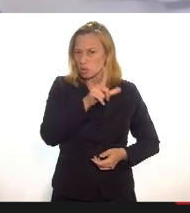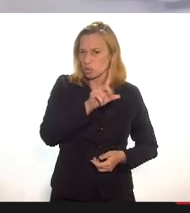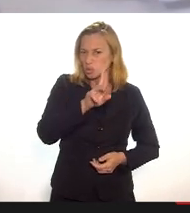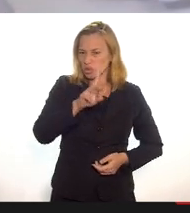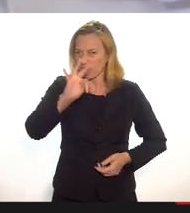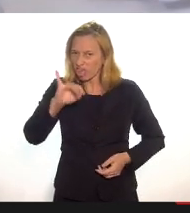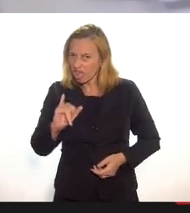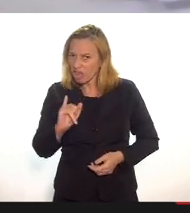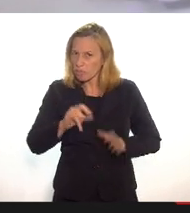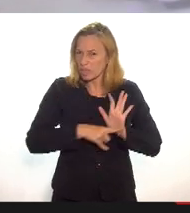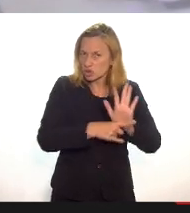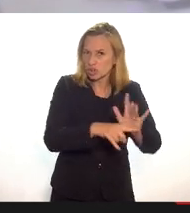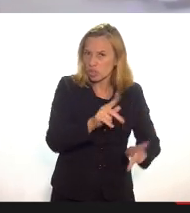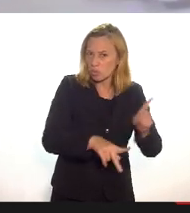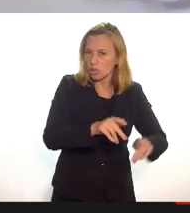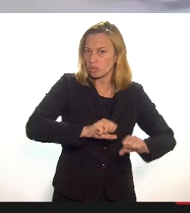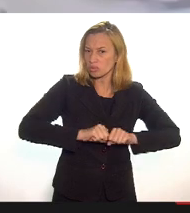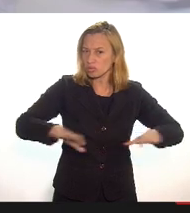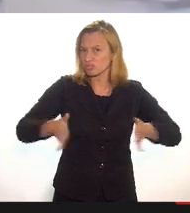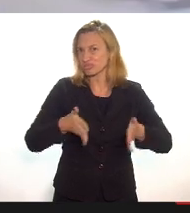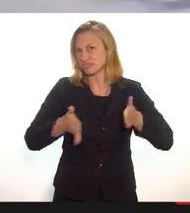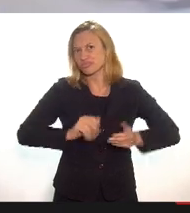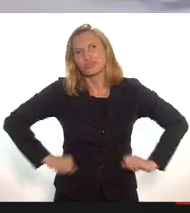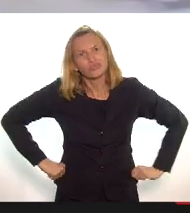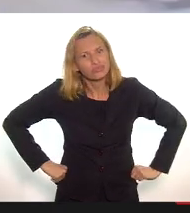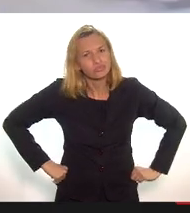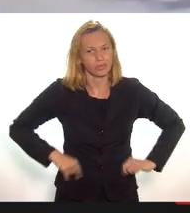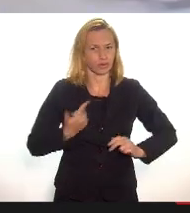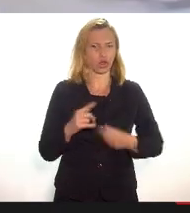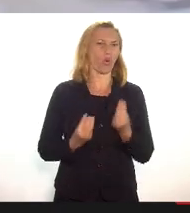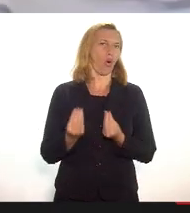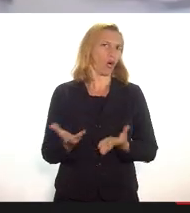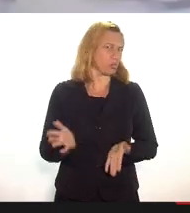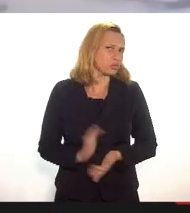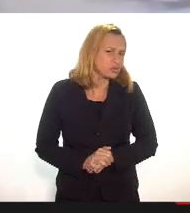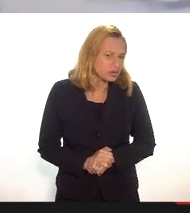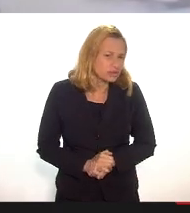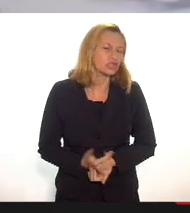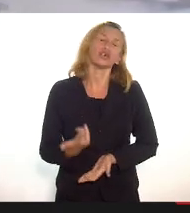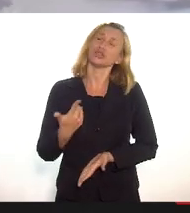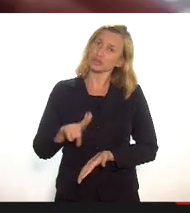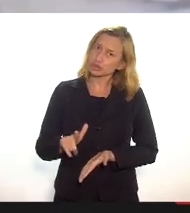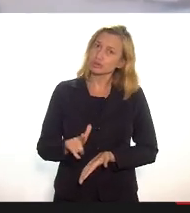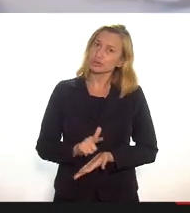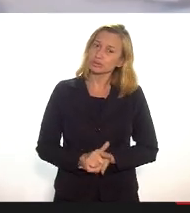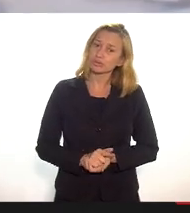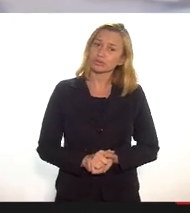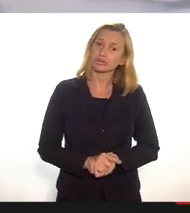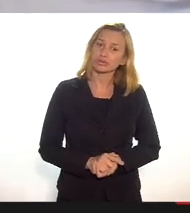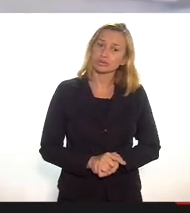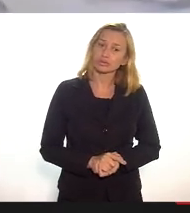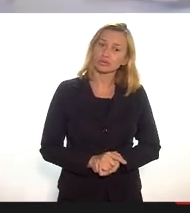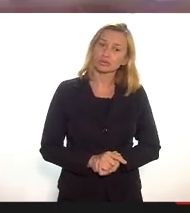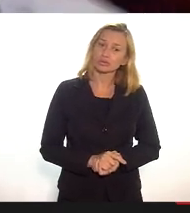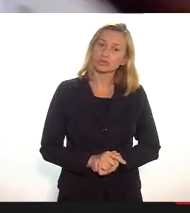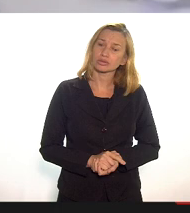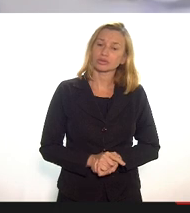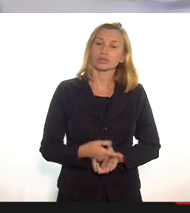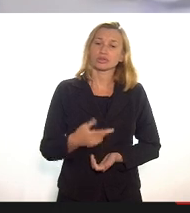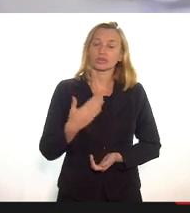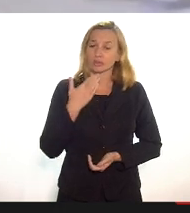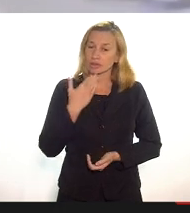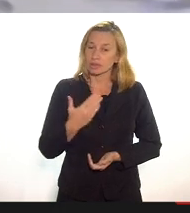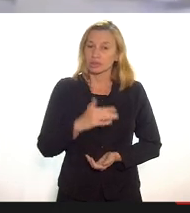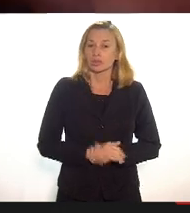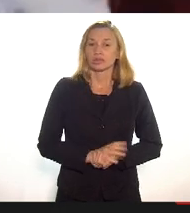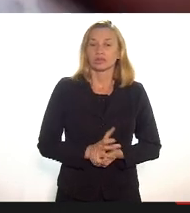a população num momento de pandemia como essa? Não tem cabimento. Então, mais uma vez, eu faço um apelo aos